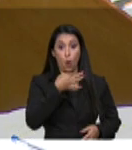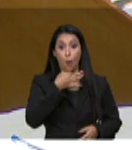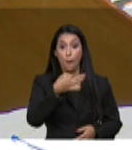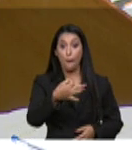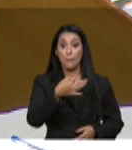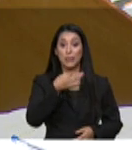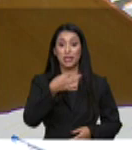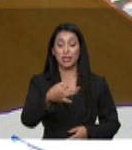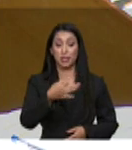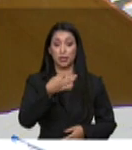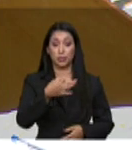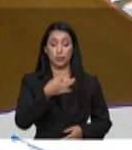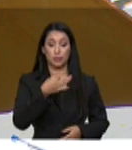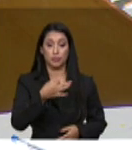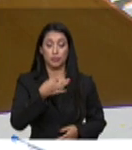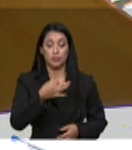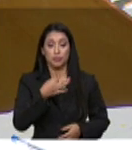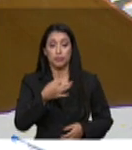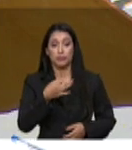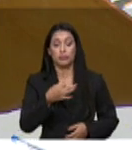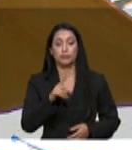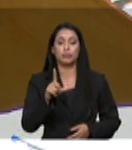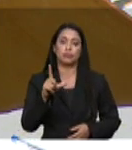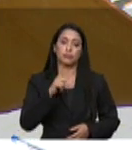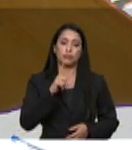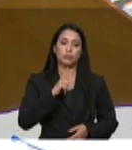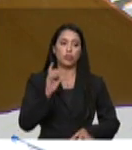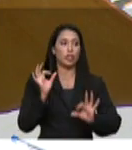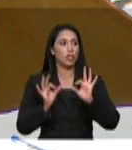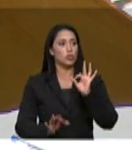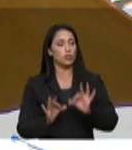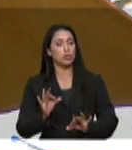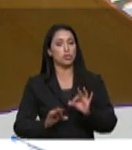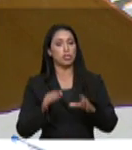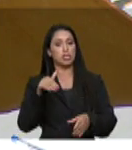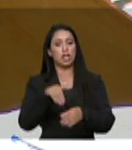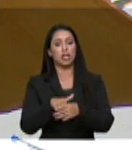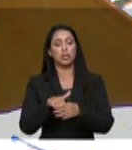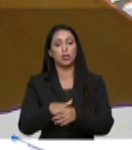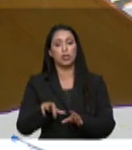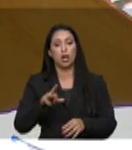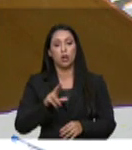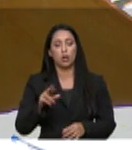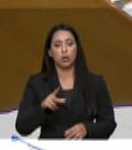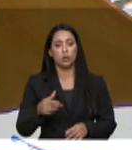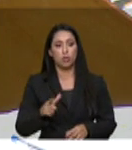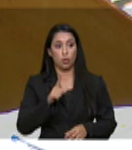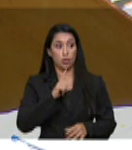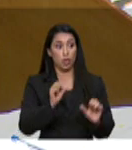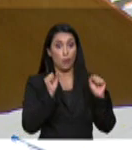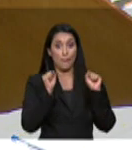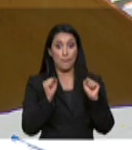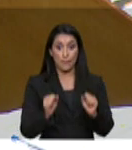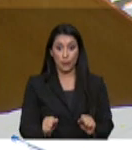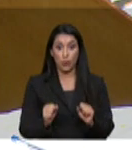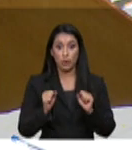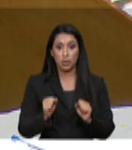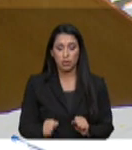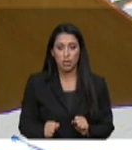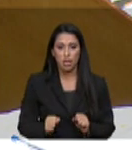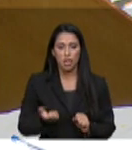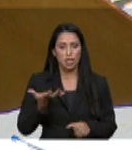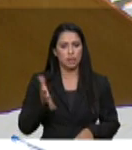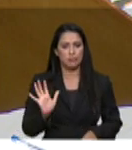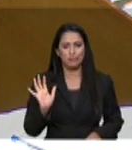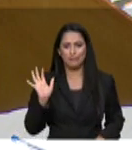opinião é sobre existiu não a justiça eleitoral detentora do monopólio de poder que ele afirma